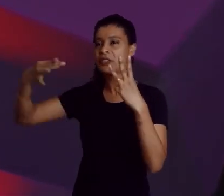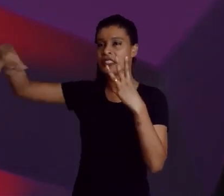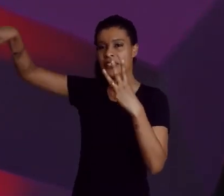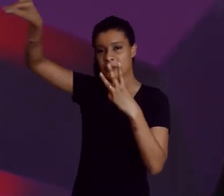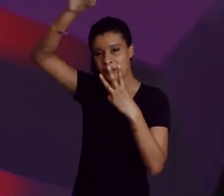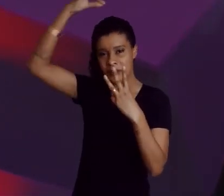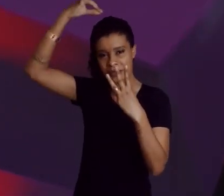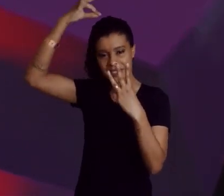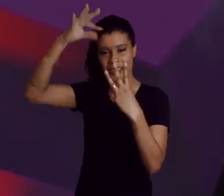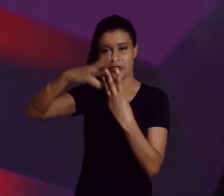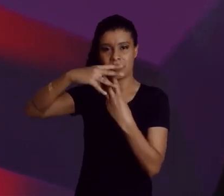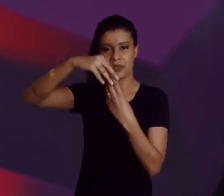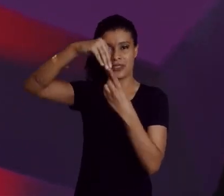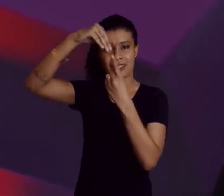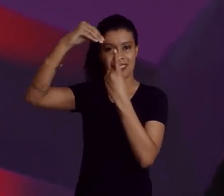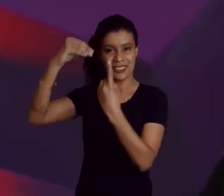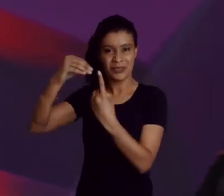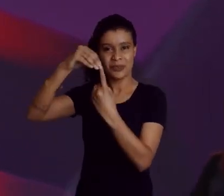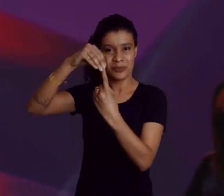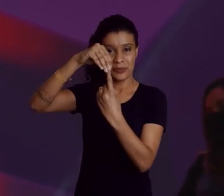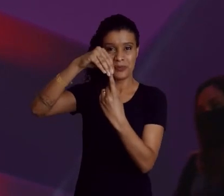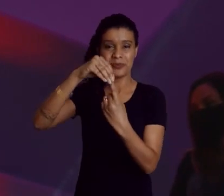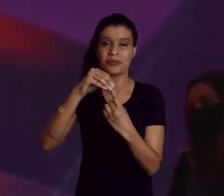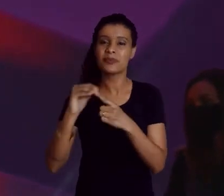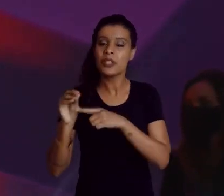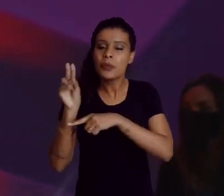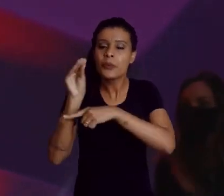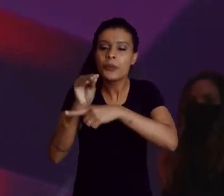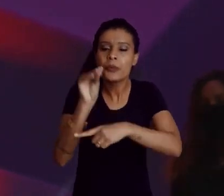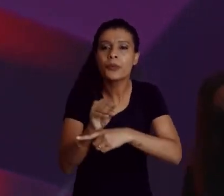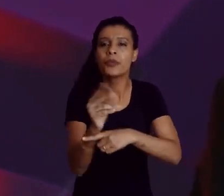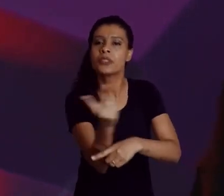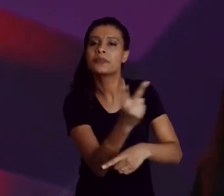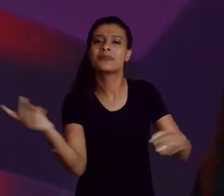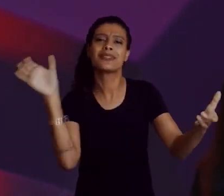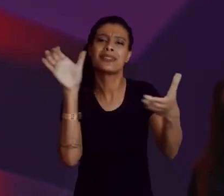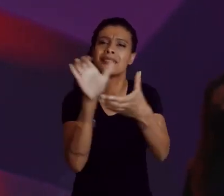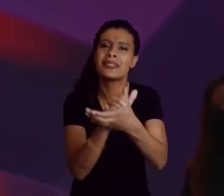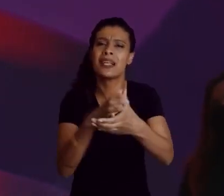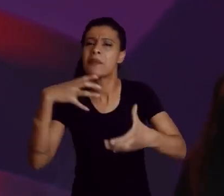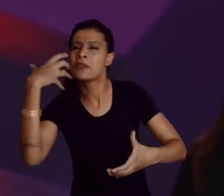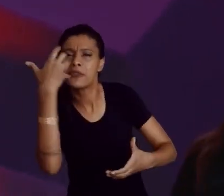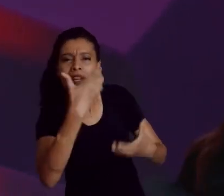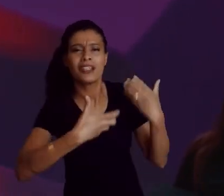dia após dia para que você permaneça apaixonado, casado e feliz.